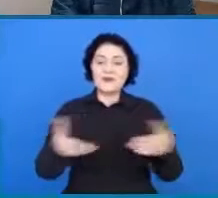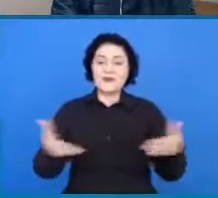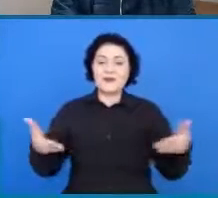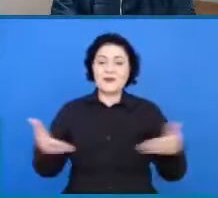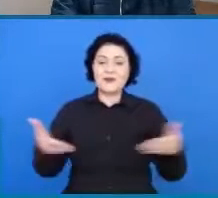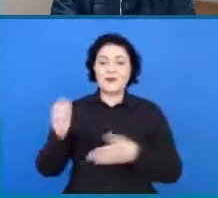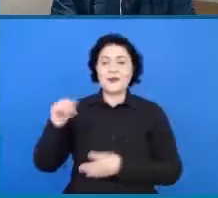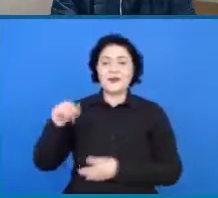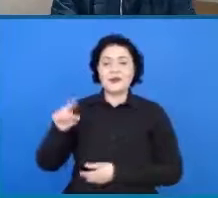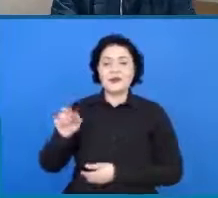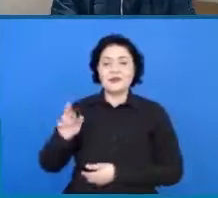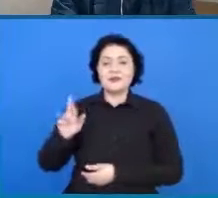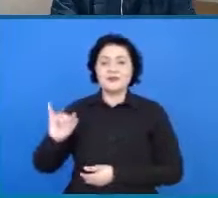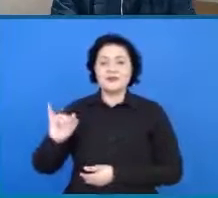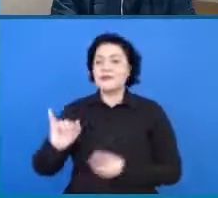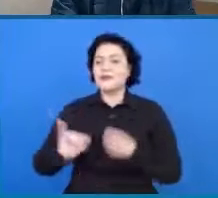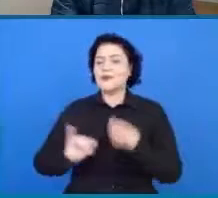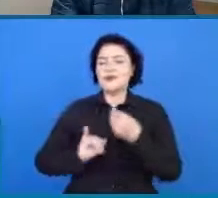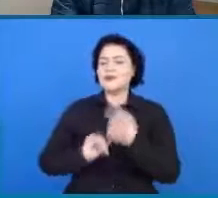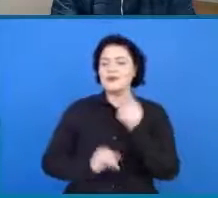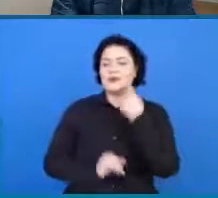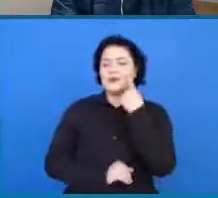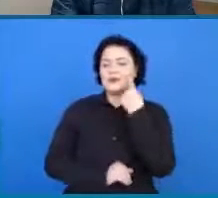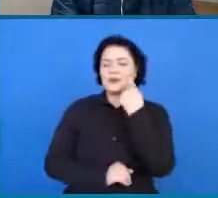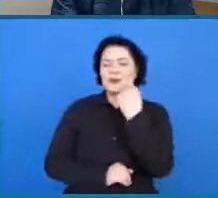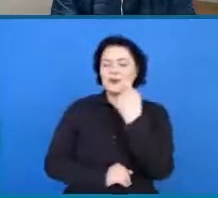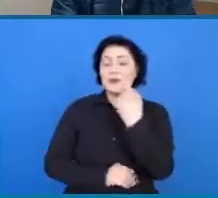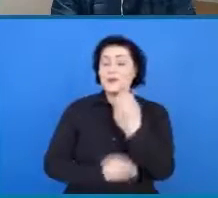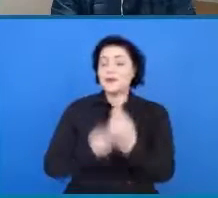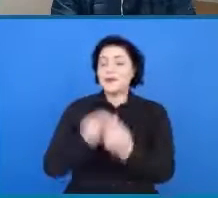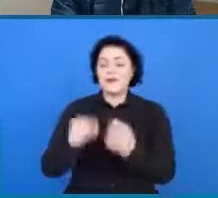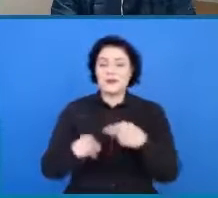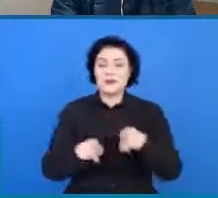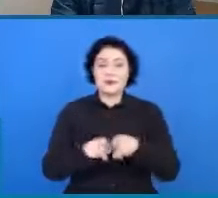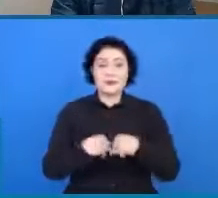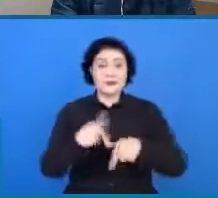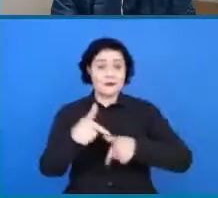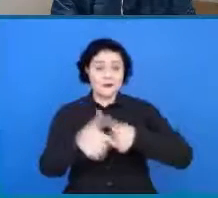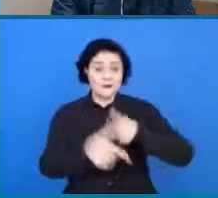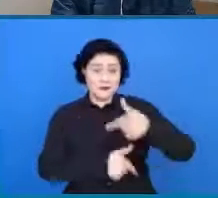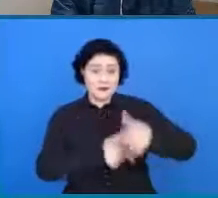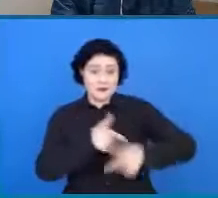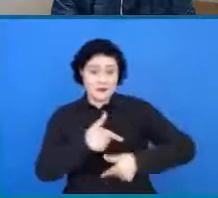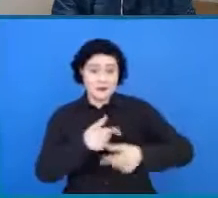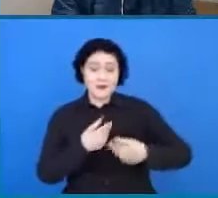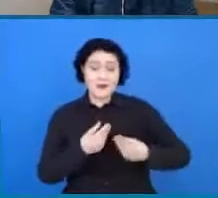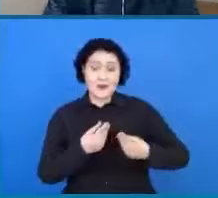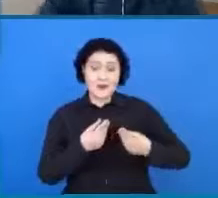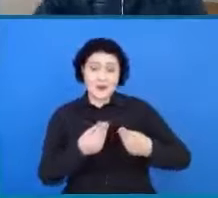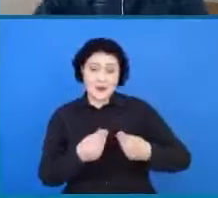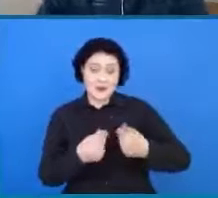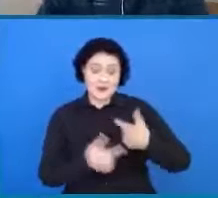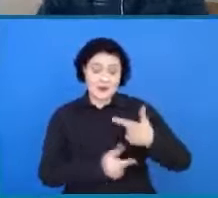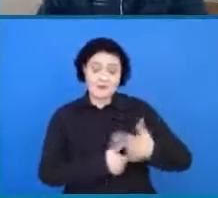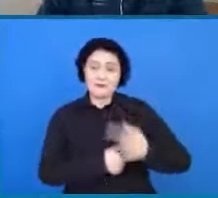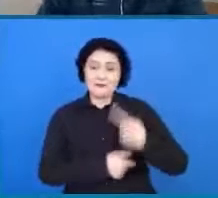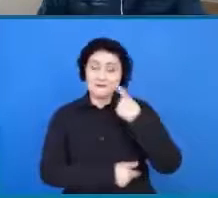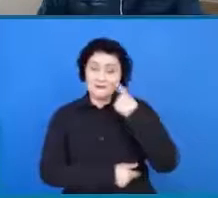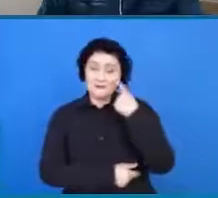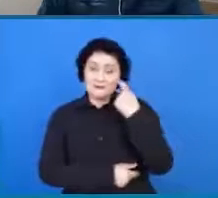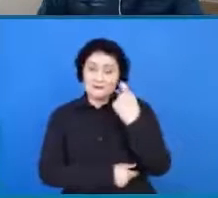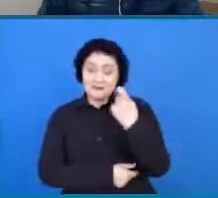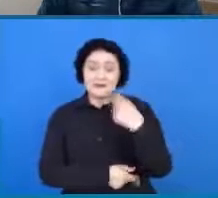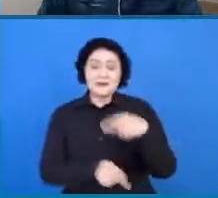Andrei no dissesse como teve essa ideia como trabalha ou como Trabalhou essa ideia